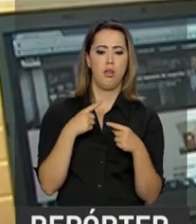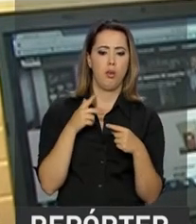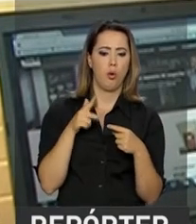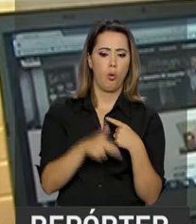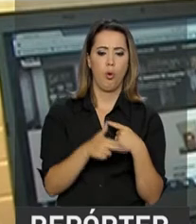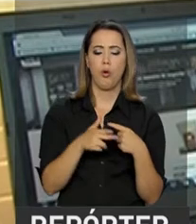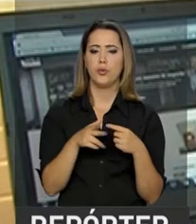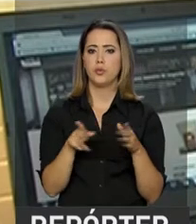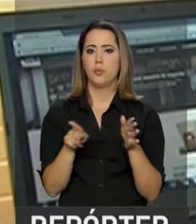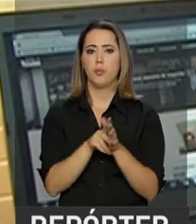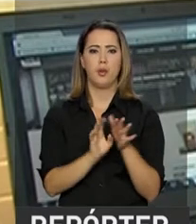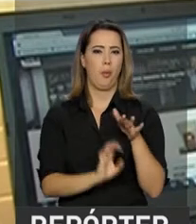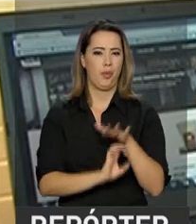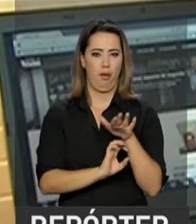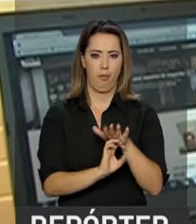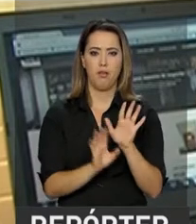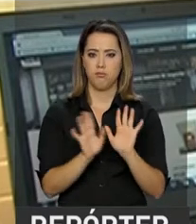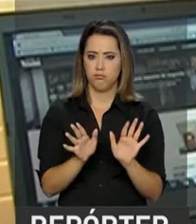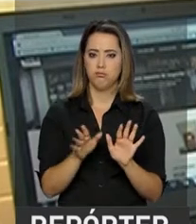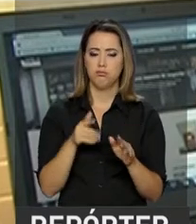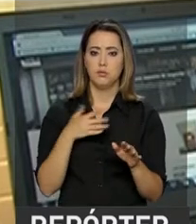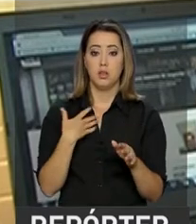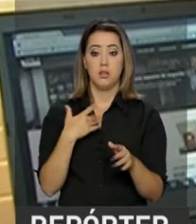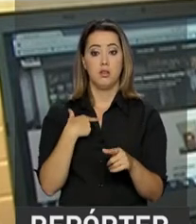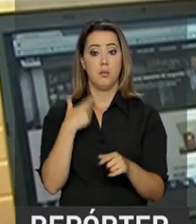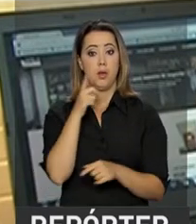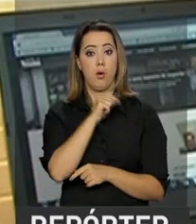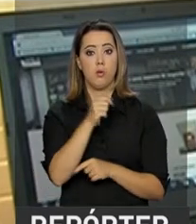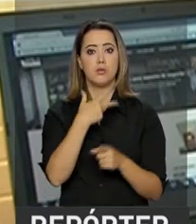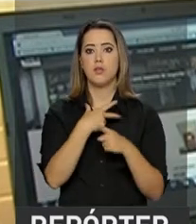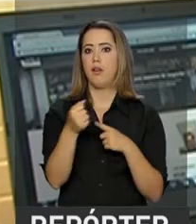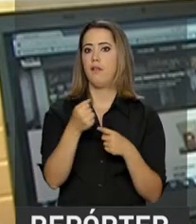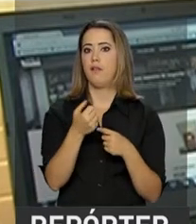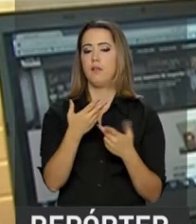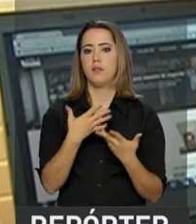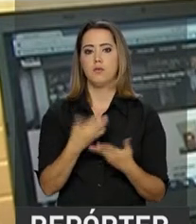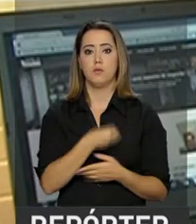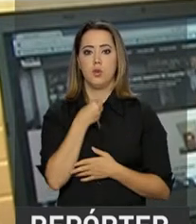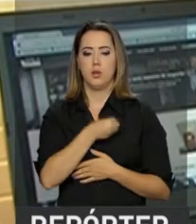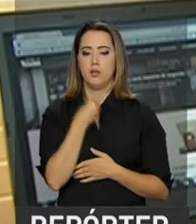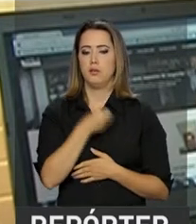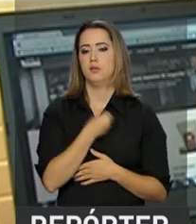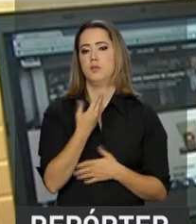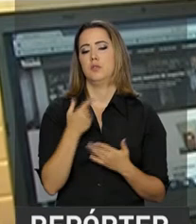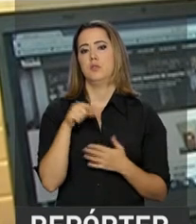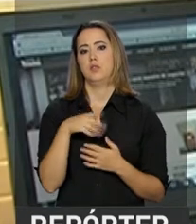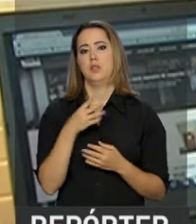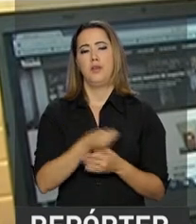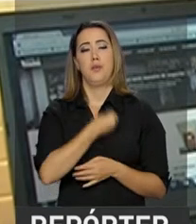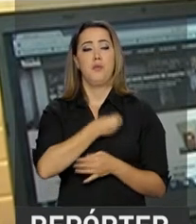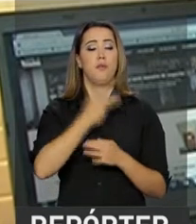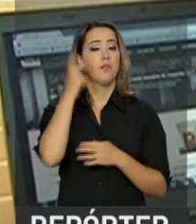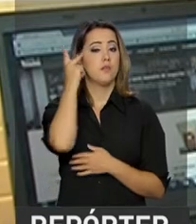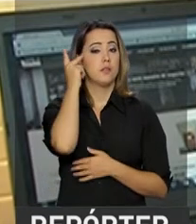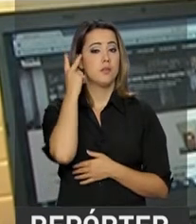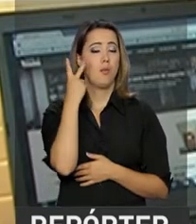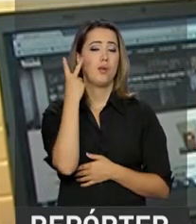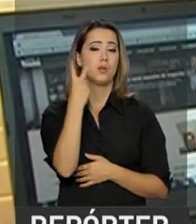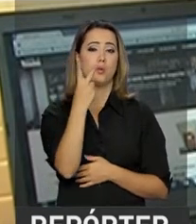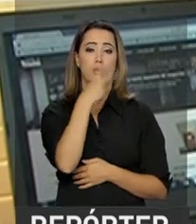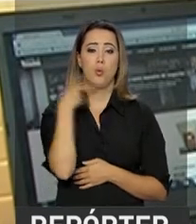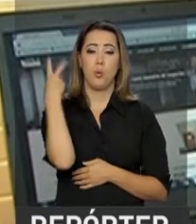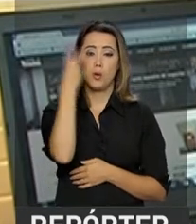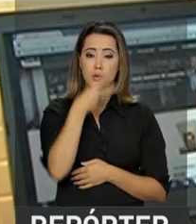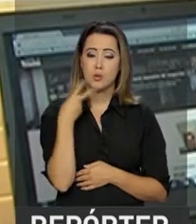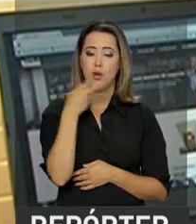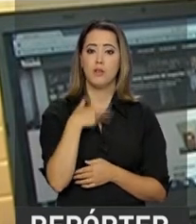escritório e pela que você ganha também de qualidade de vida então mora em são paulo no mínimo duas horas no